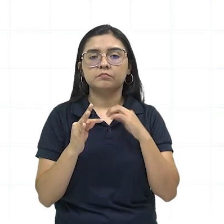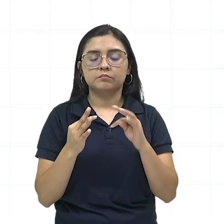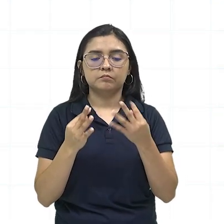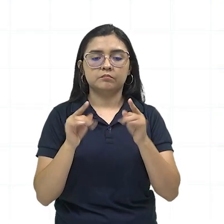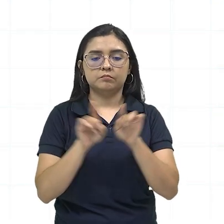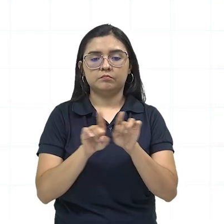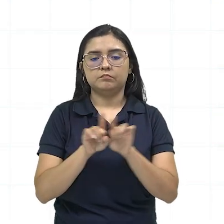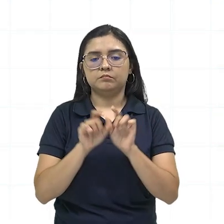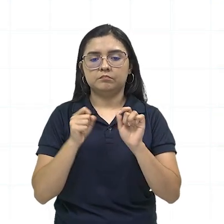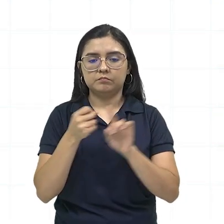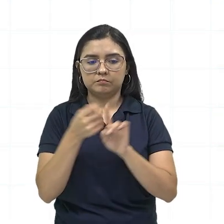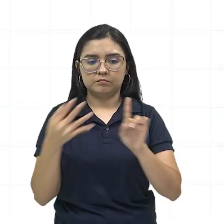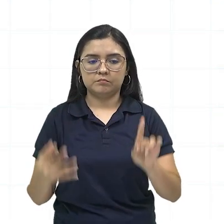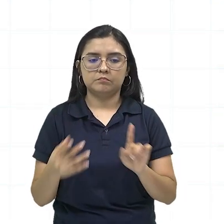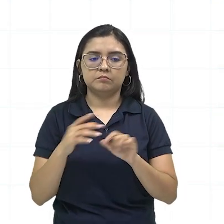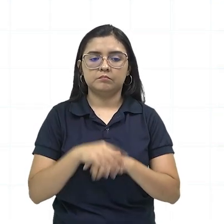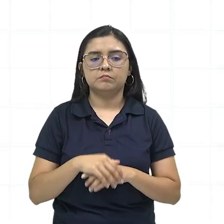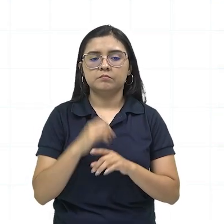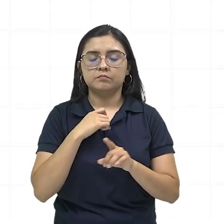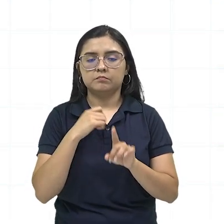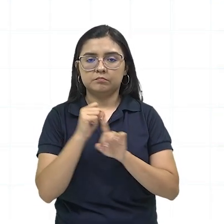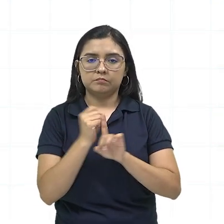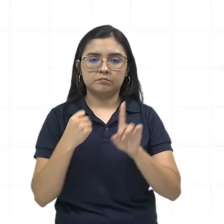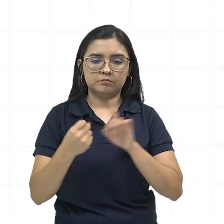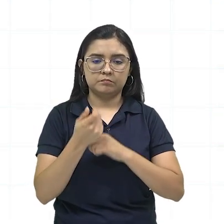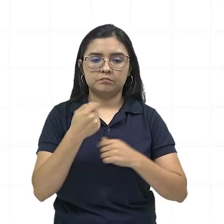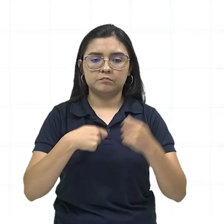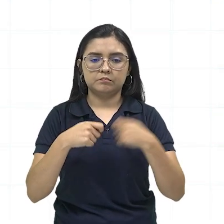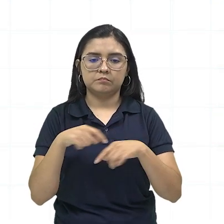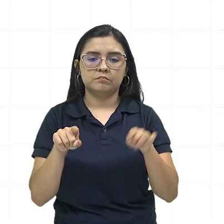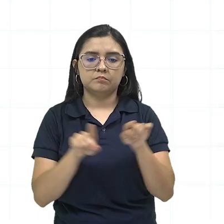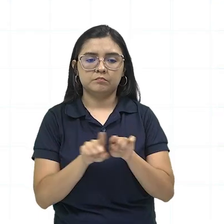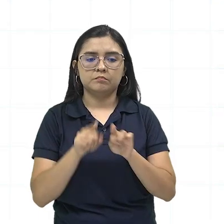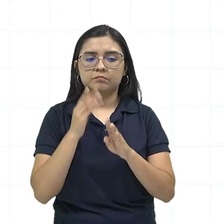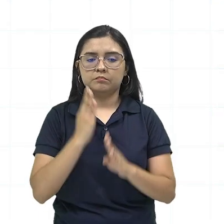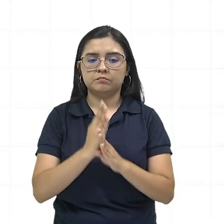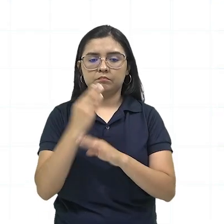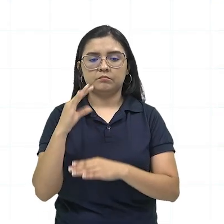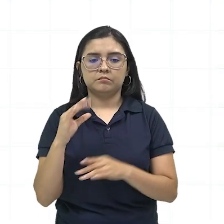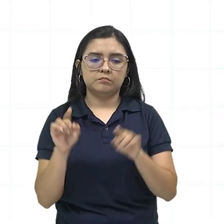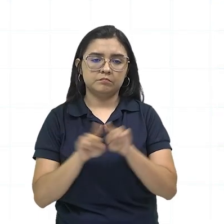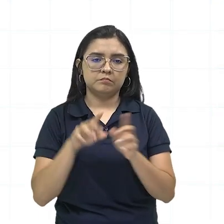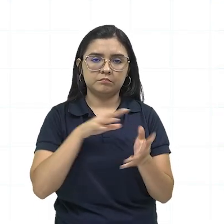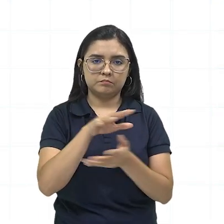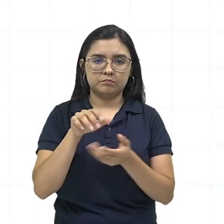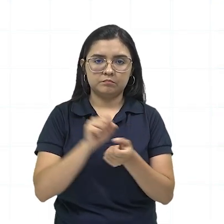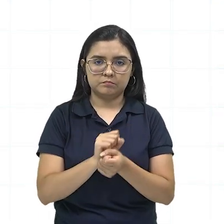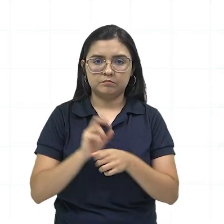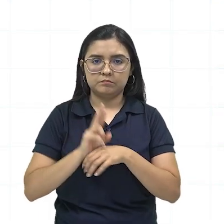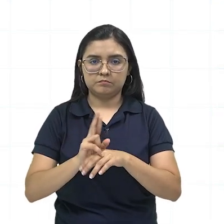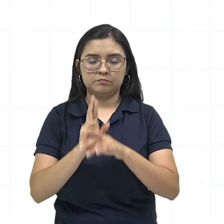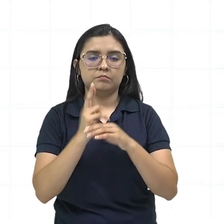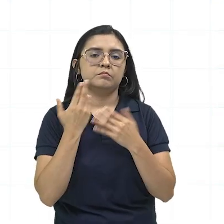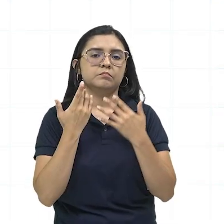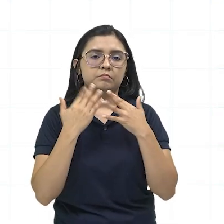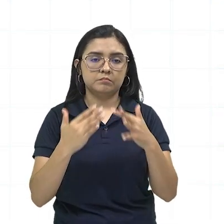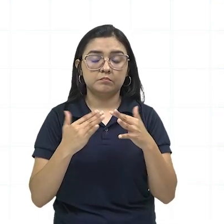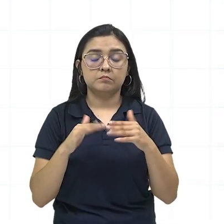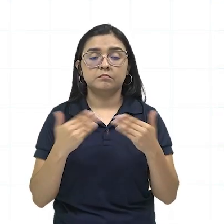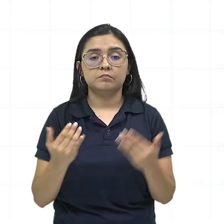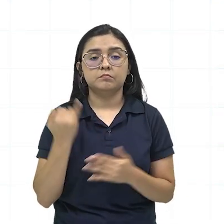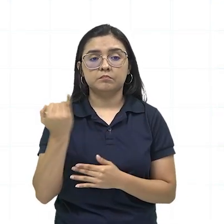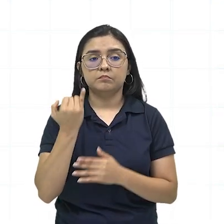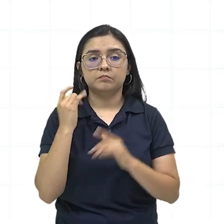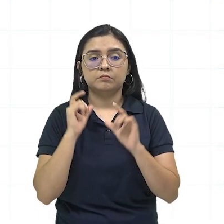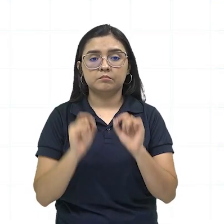impactos socioeconômicos de descobertas científicas e a sustentabilidade dos recursos naturais. Então, além disso, é importante